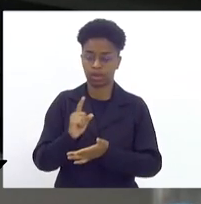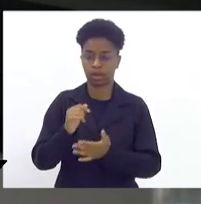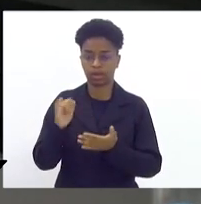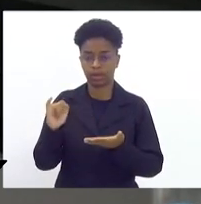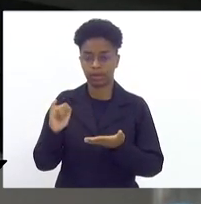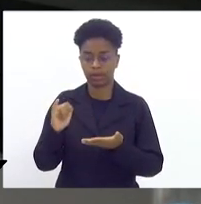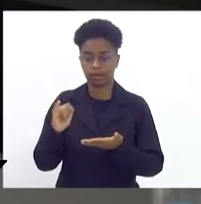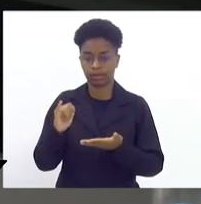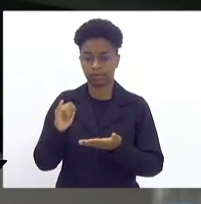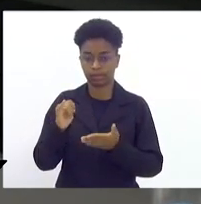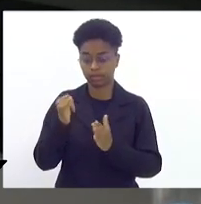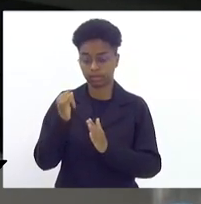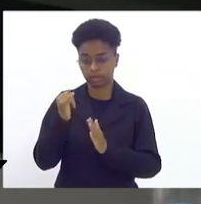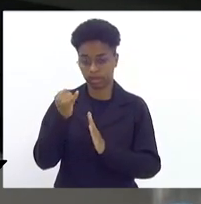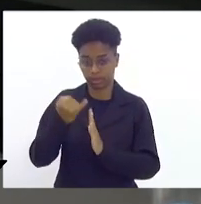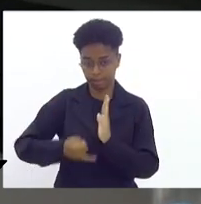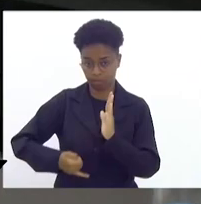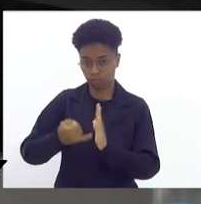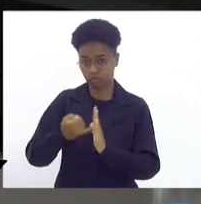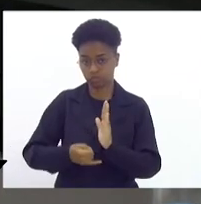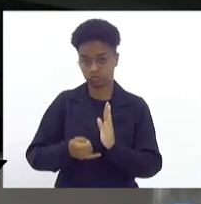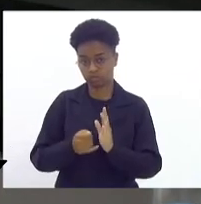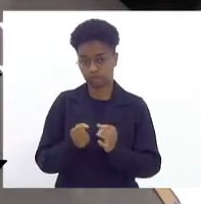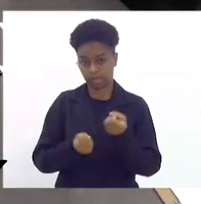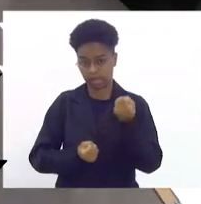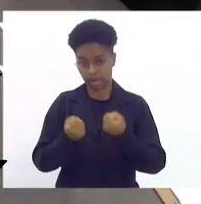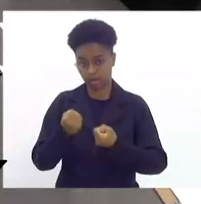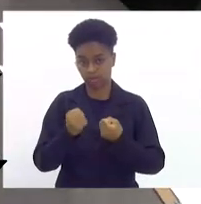PVA. Com a palavra, o relator.